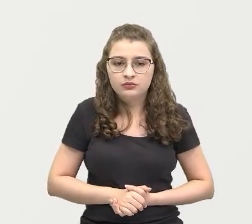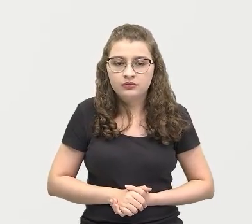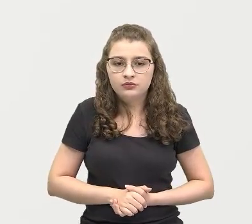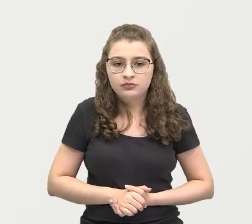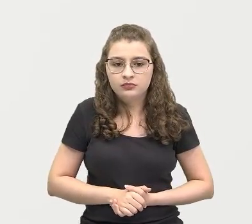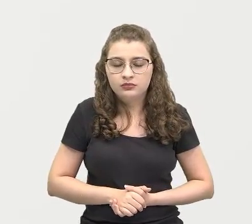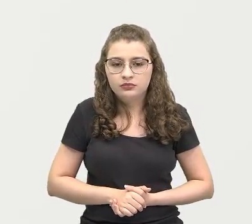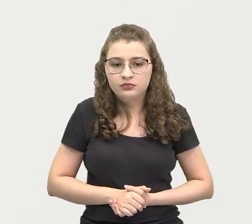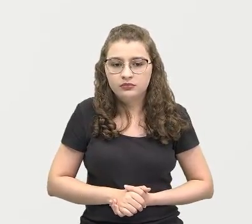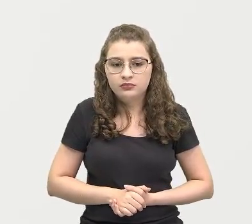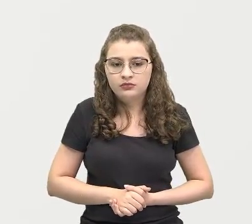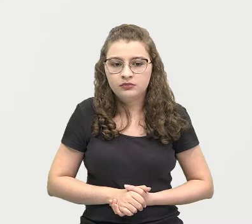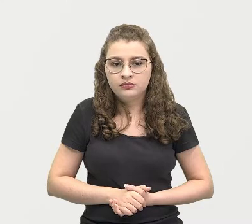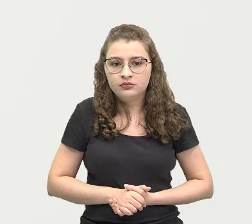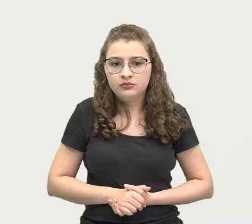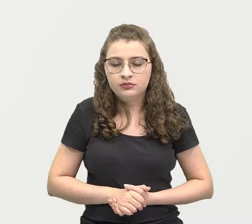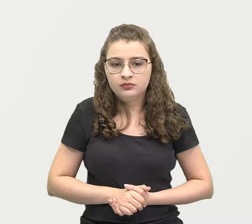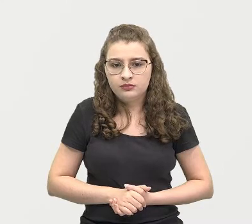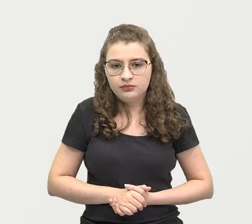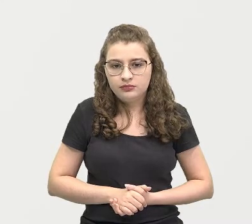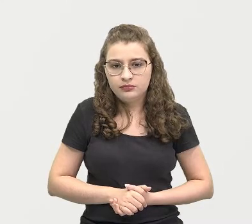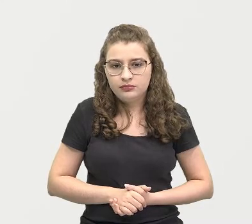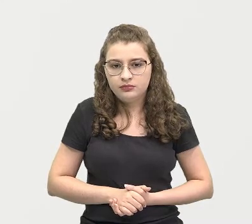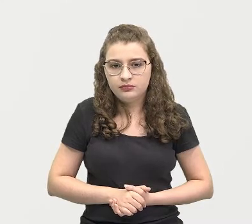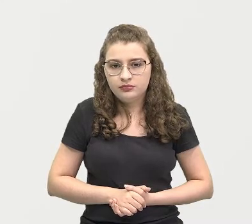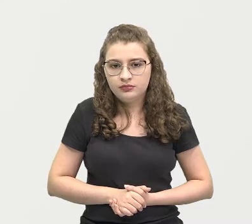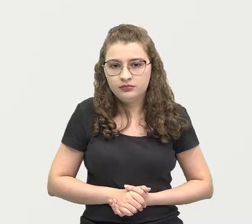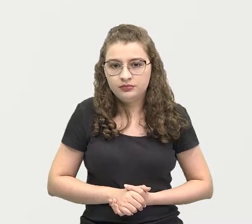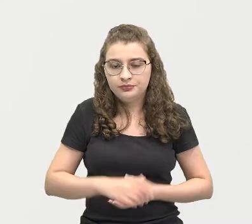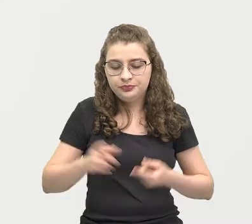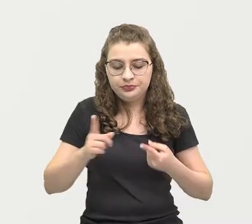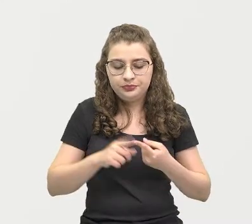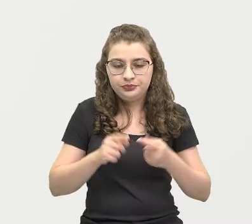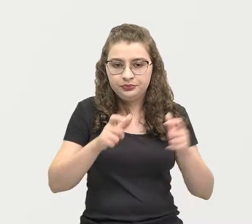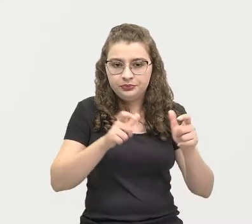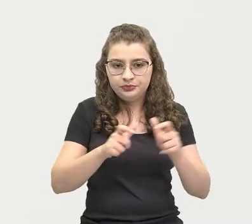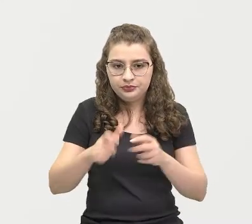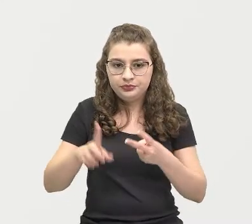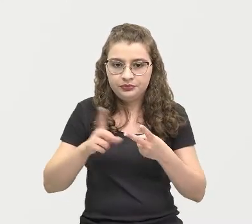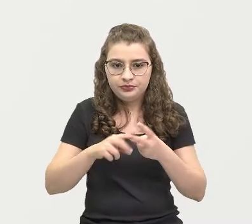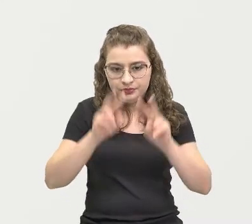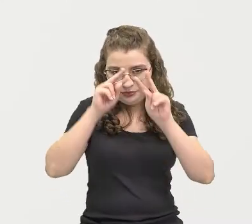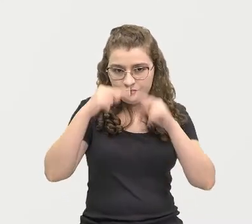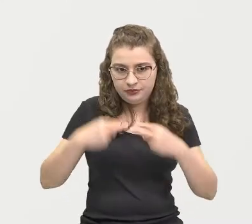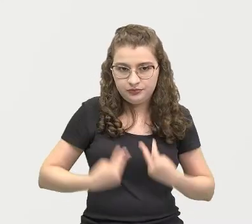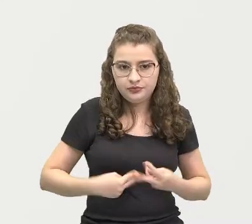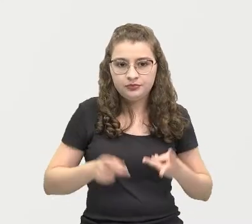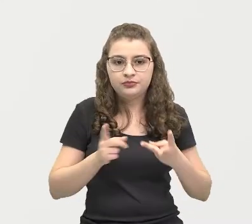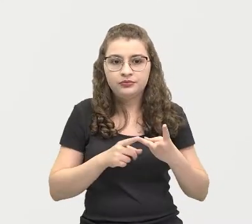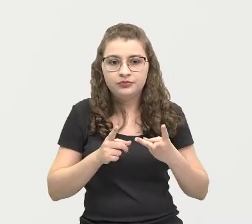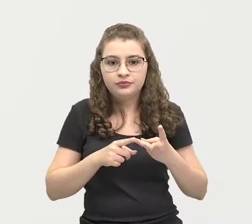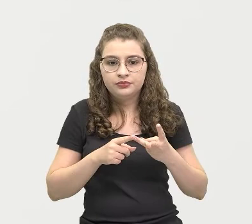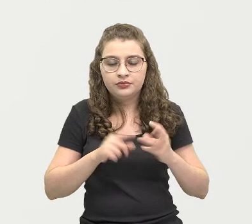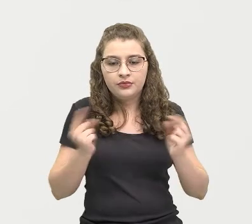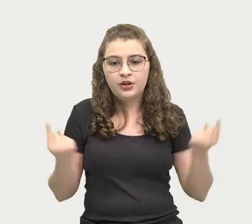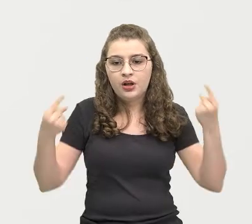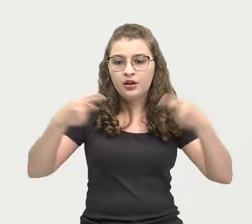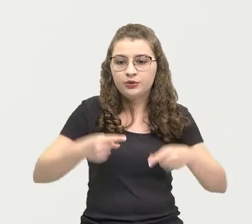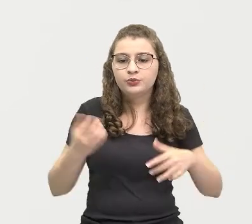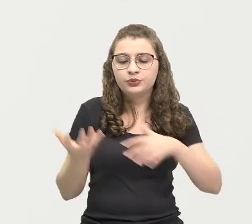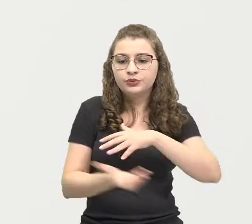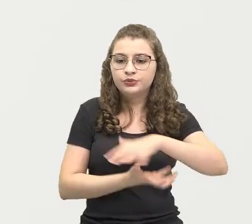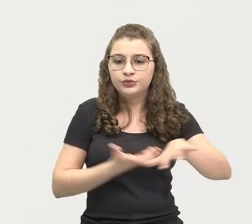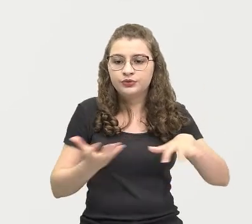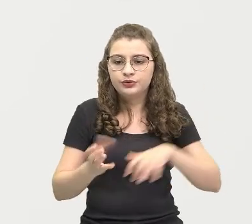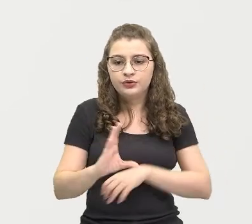só. Então, falamos aqui da primeira parte, que é a terra, a segunda parte, o homem, e o momento histórico, que é a terceira,